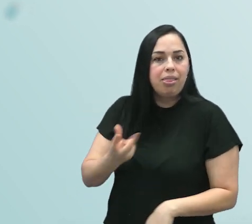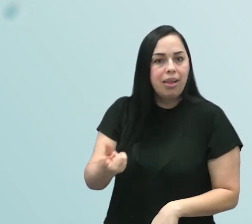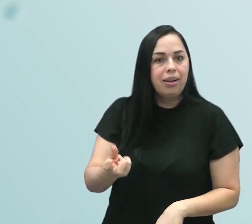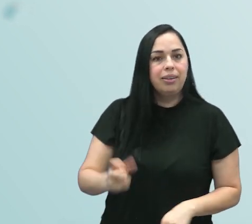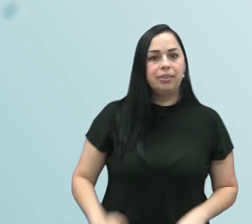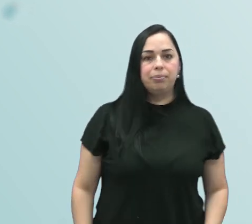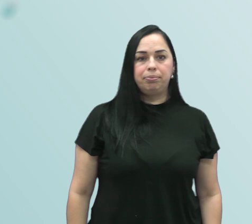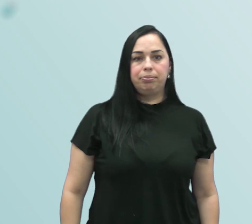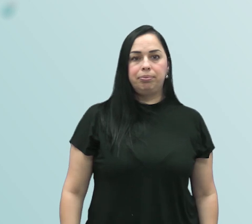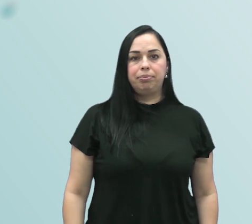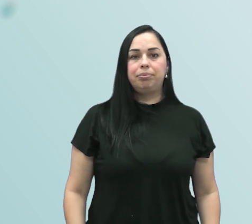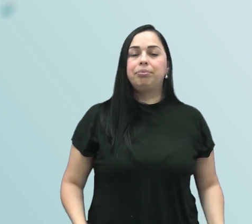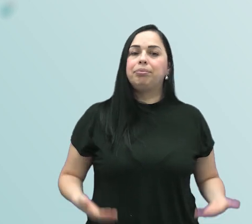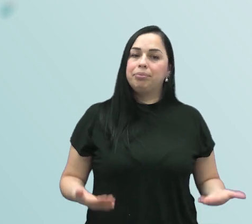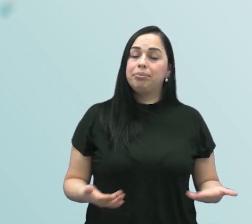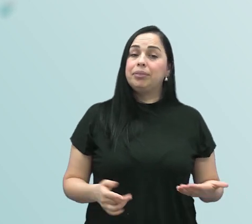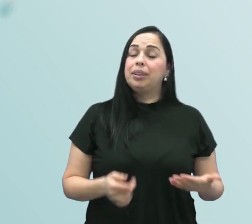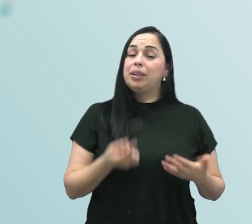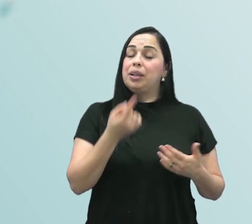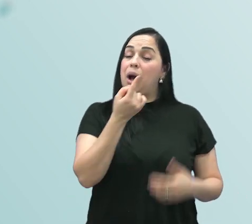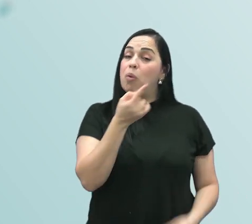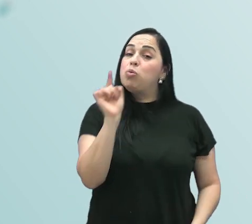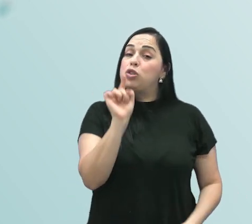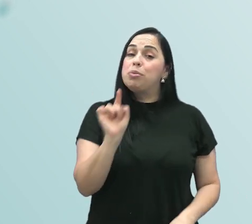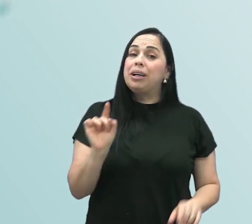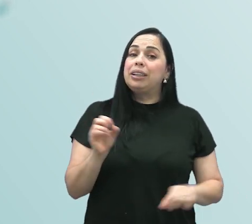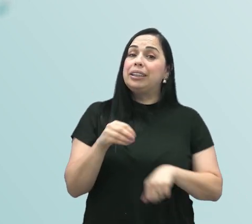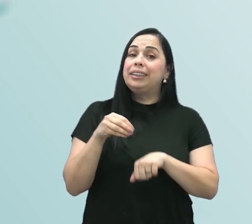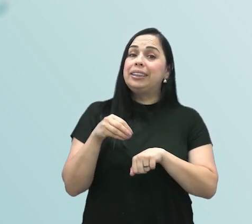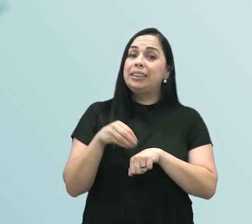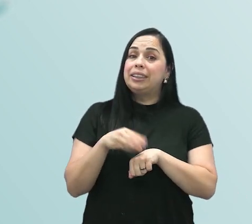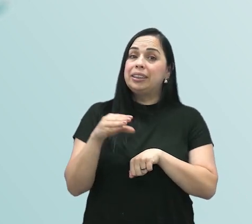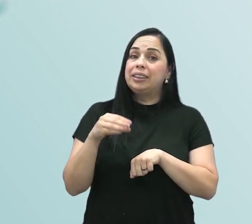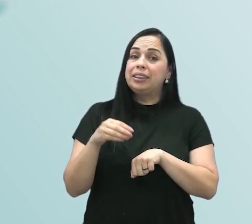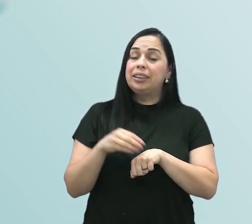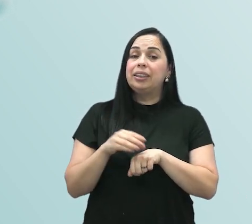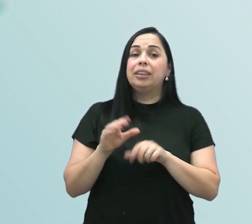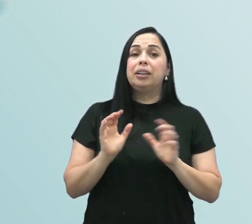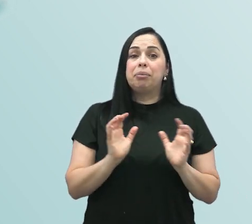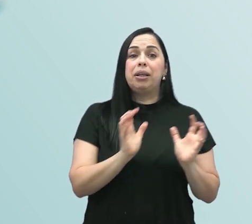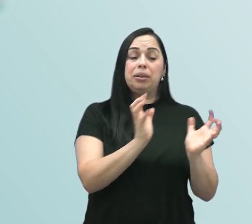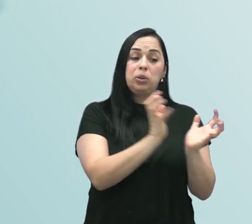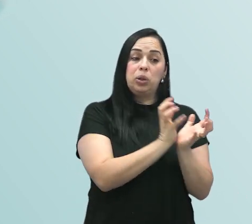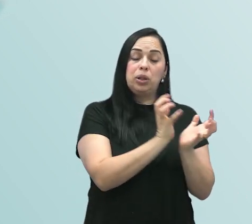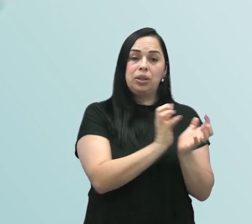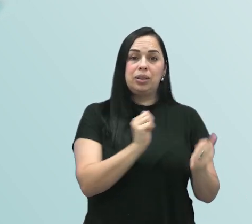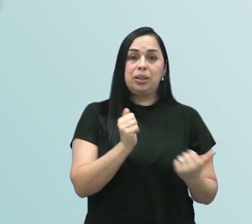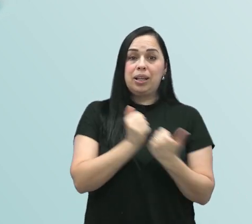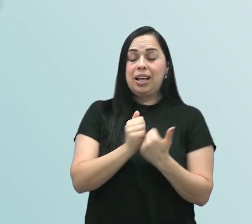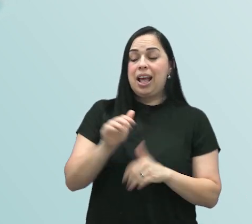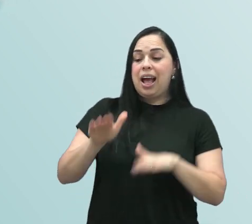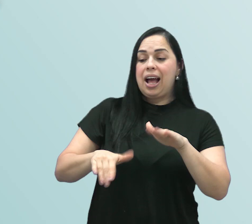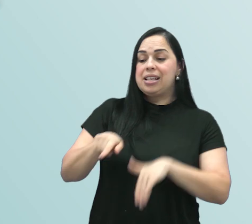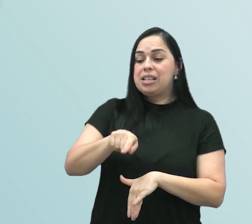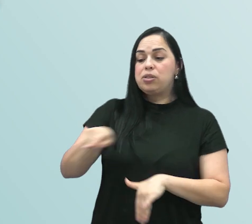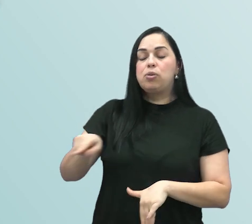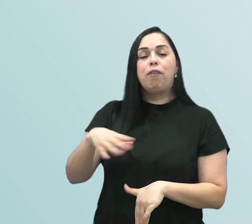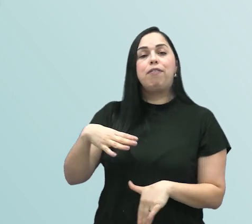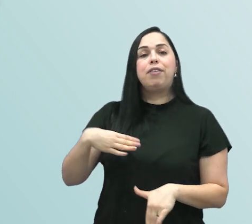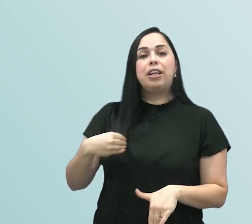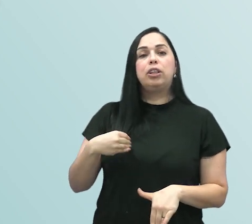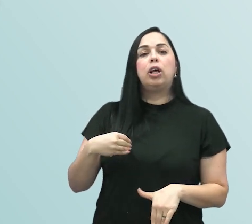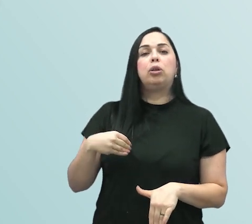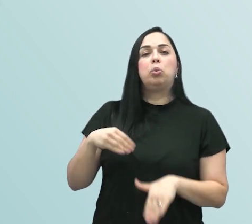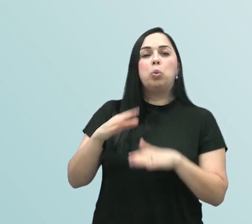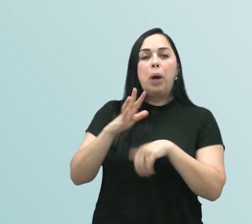reforço das vacinas que ele já tomou. E a última dica seria em relação à rede de apoio, pois muitas vezes quando os nossos filhos estão